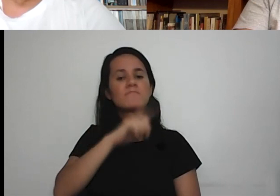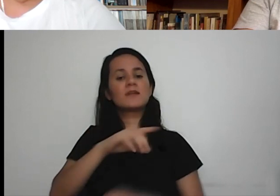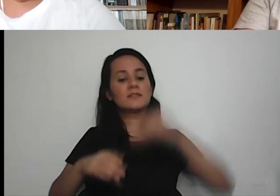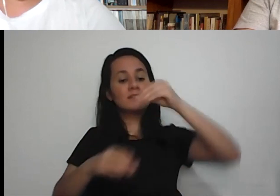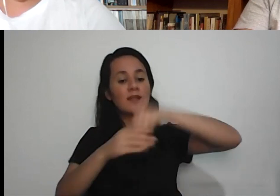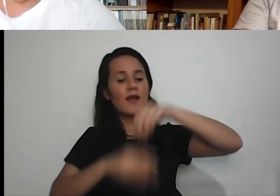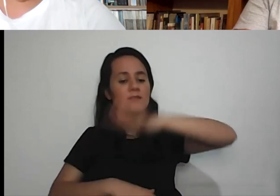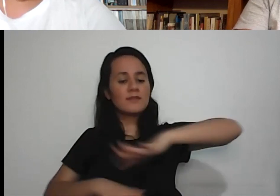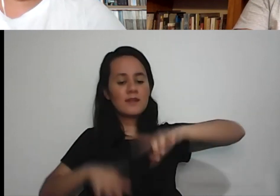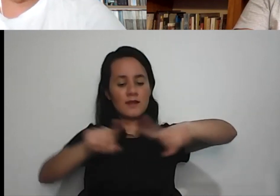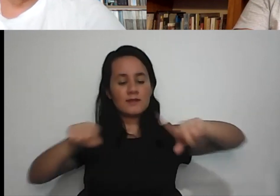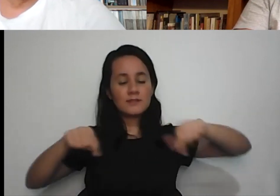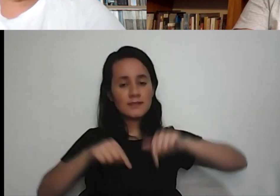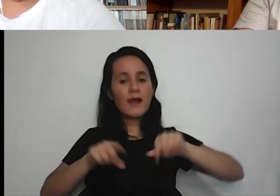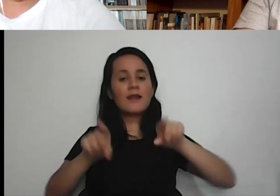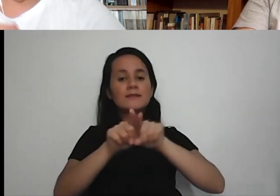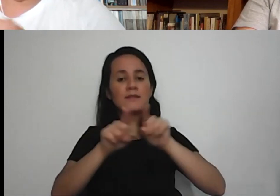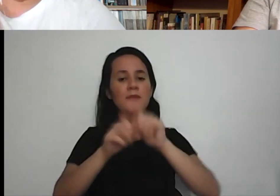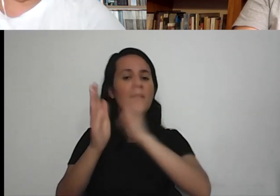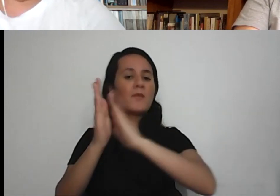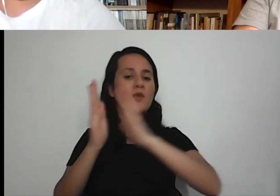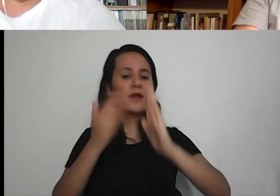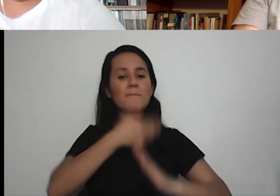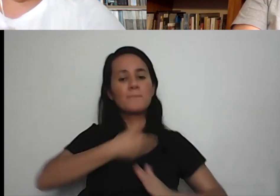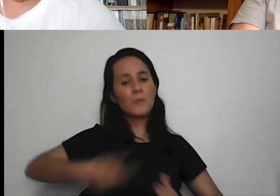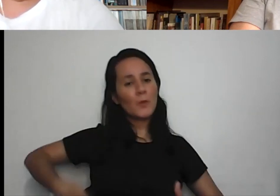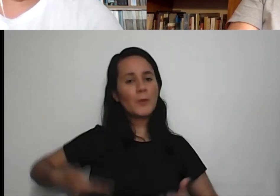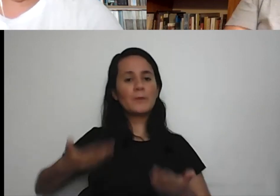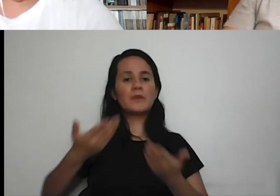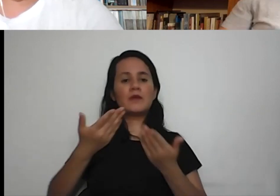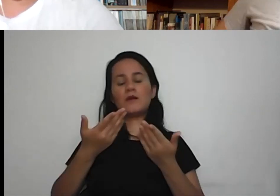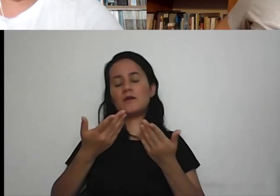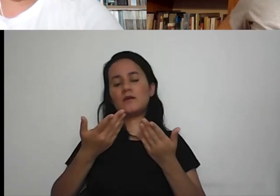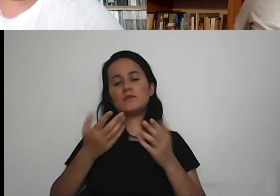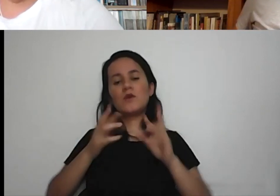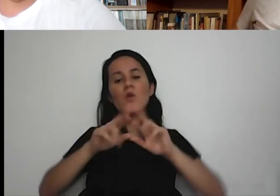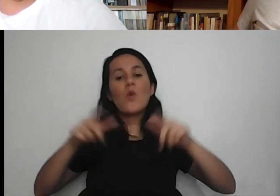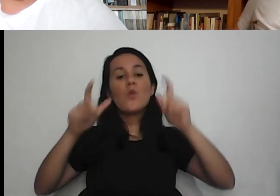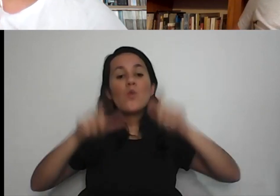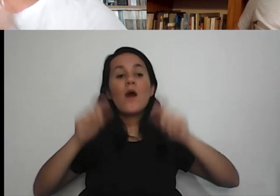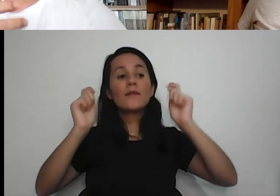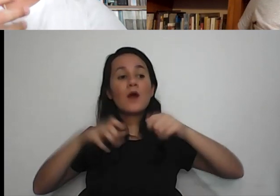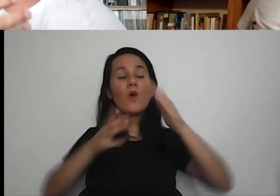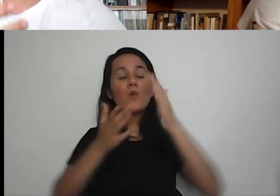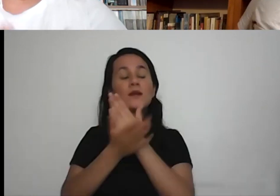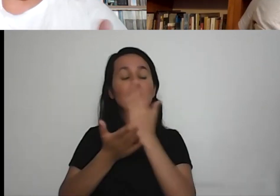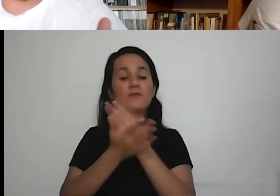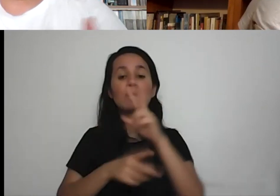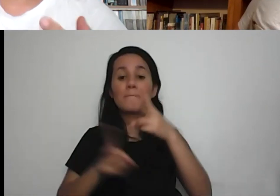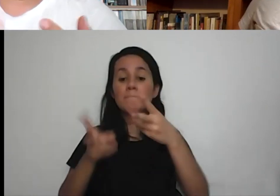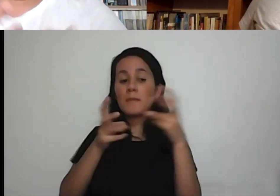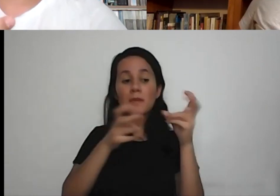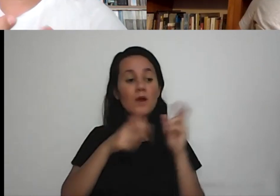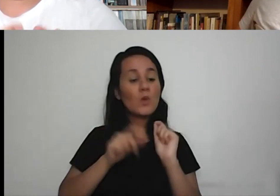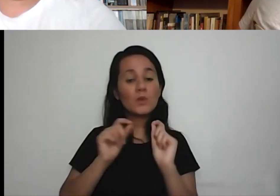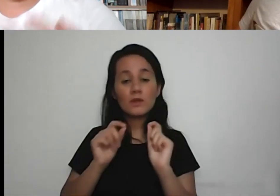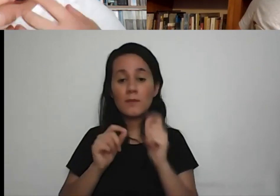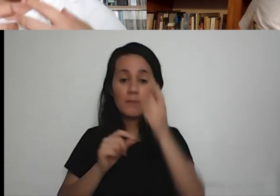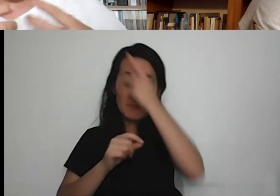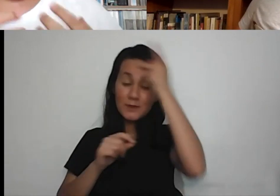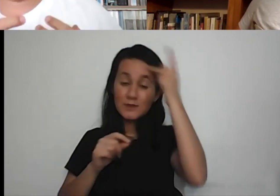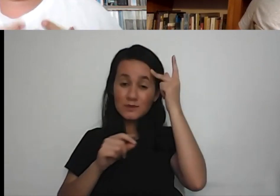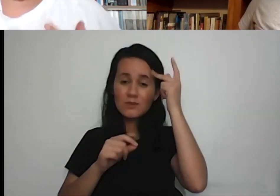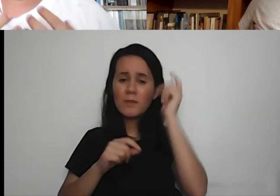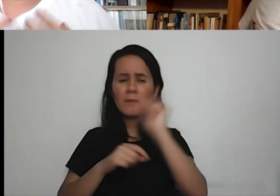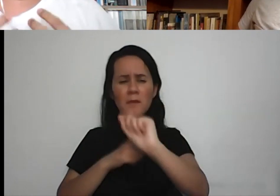nas bibliotecas, na biblioteca pública, né? Onde eu tenho podido circular, e você percebe que é um monte de gente que vai, um